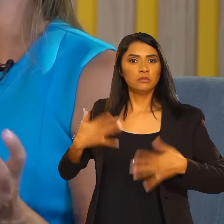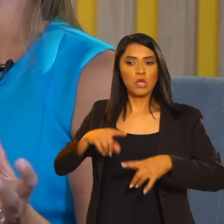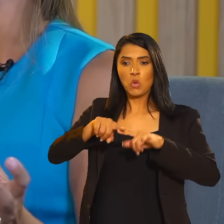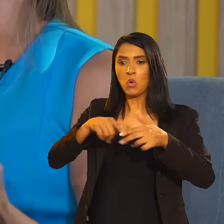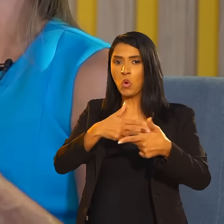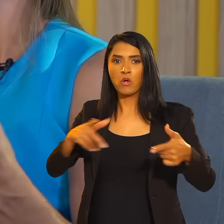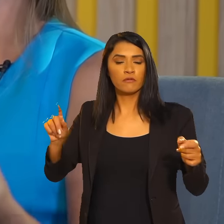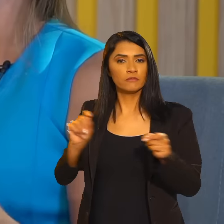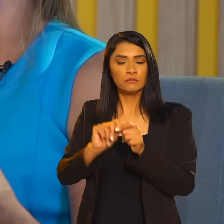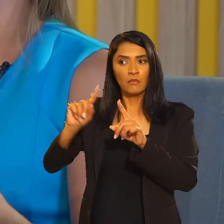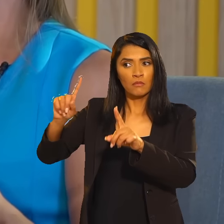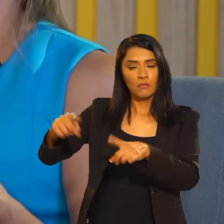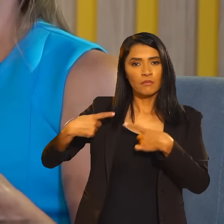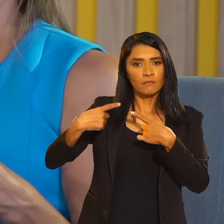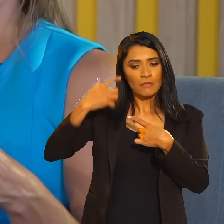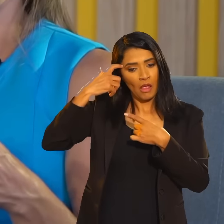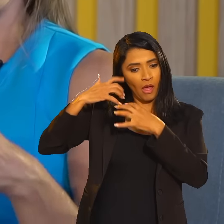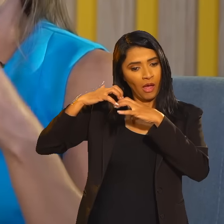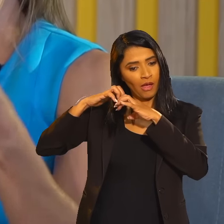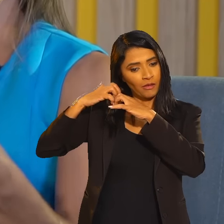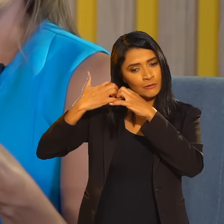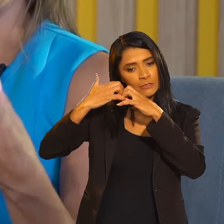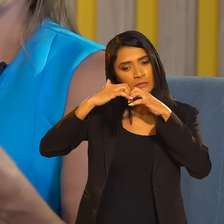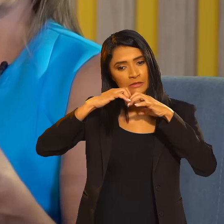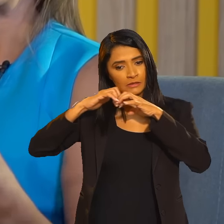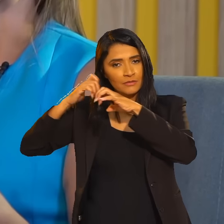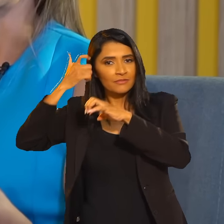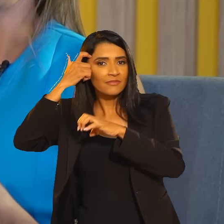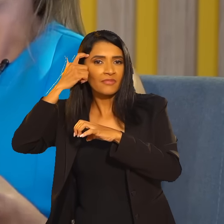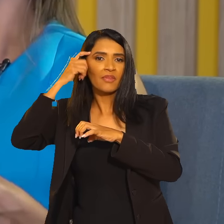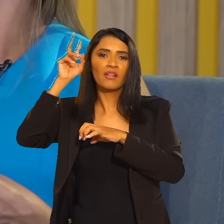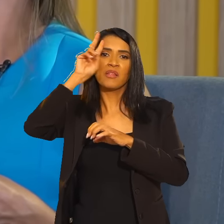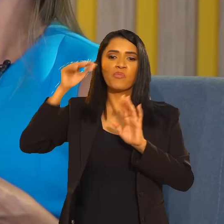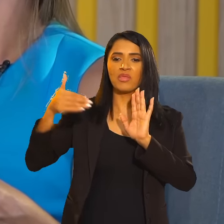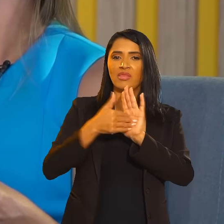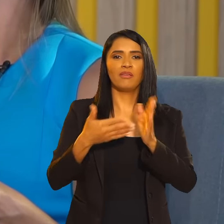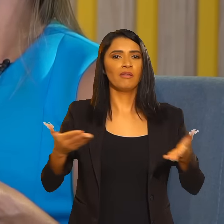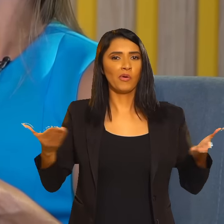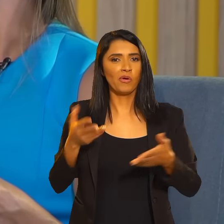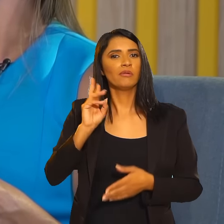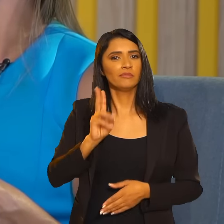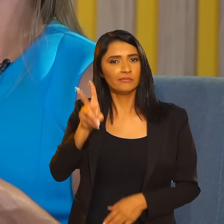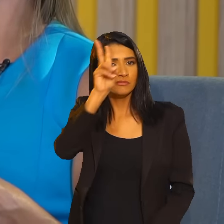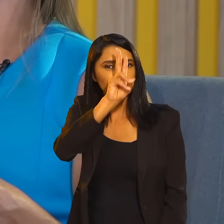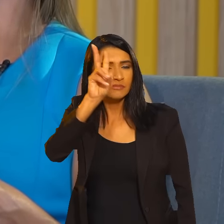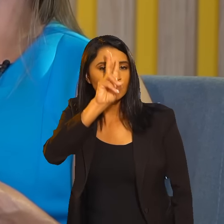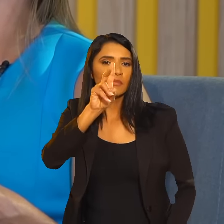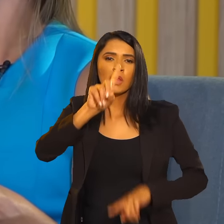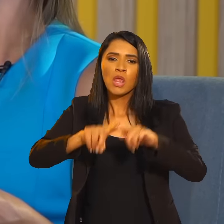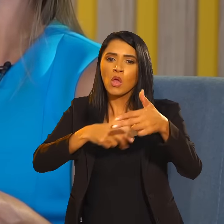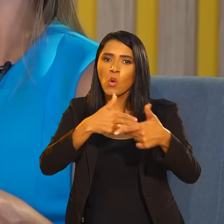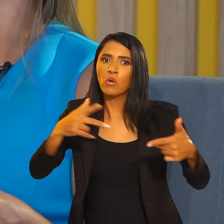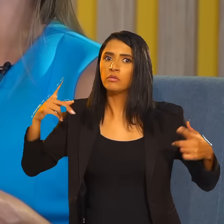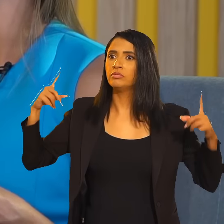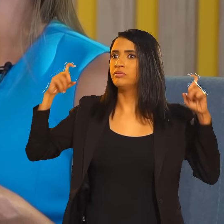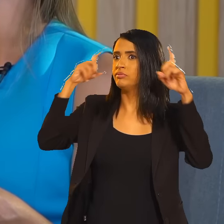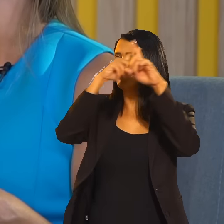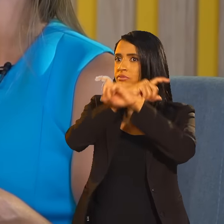difíceis e coisas que faziam a gente, né, queimar neurônio ali, pensar, e eu lembro até hoje. E são coisas assim muito difíceis